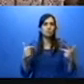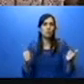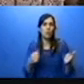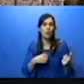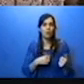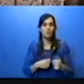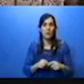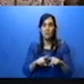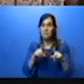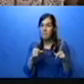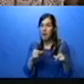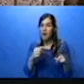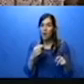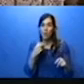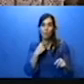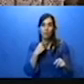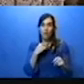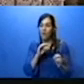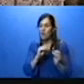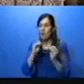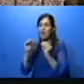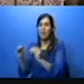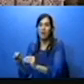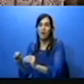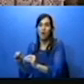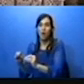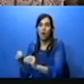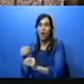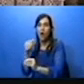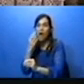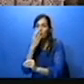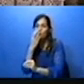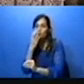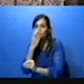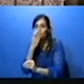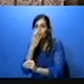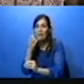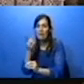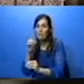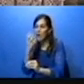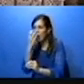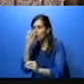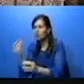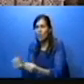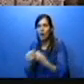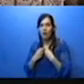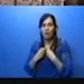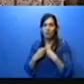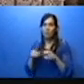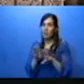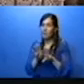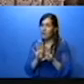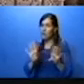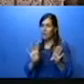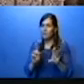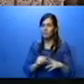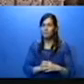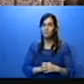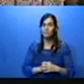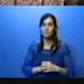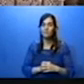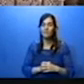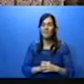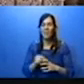Mas não é transmitido para o cachorro e nem do cachorro é transmitido para a gente, para os seres humanos. Um outro tipo de ácaro é um ácaro